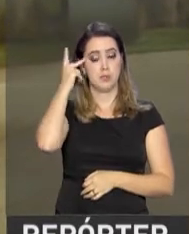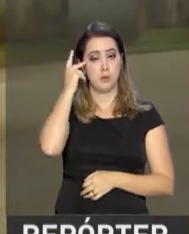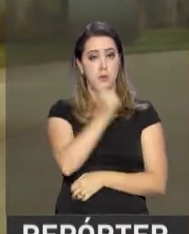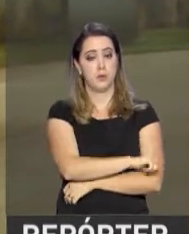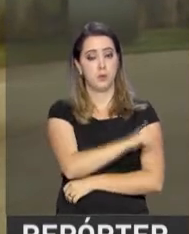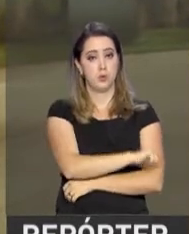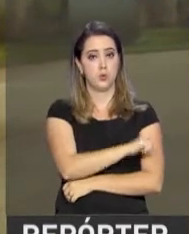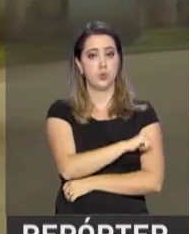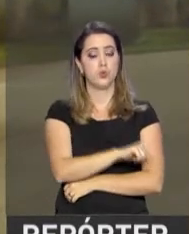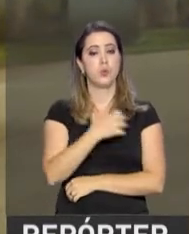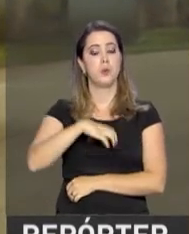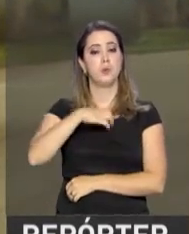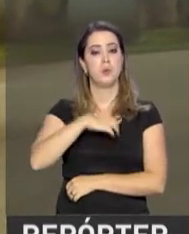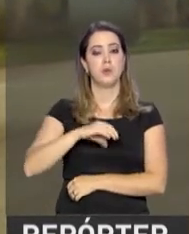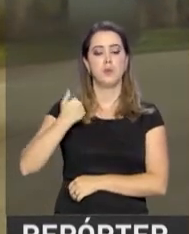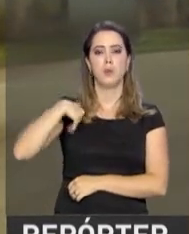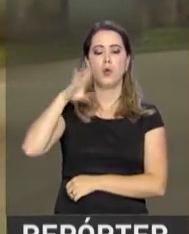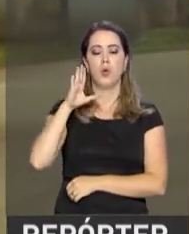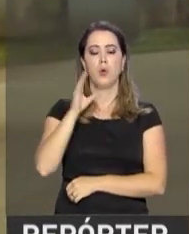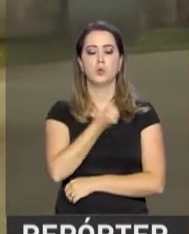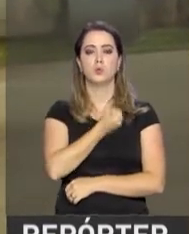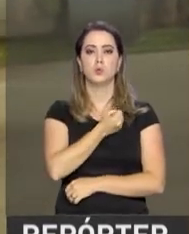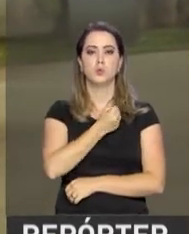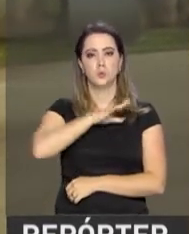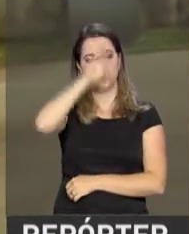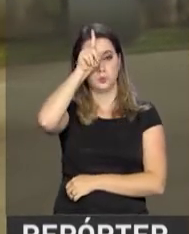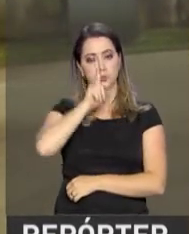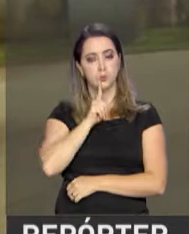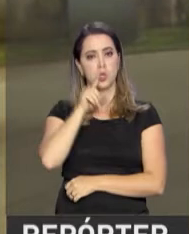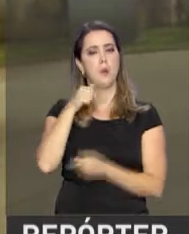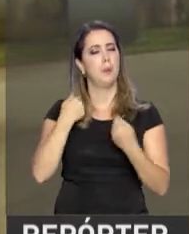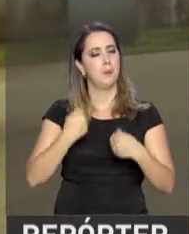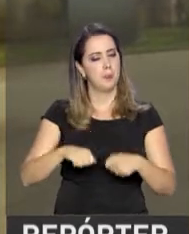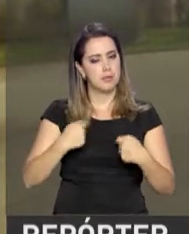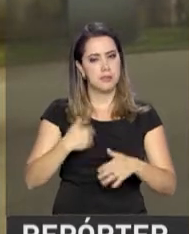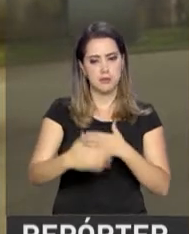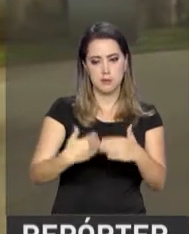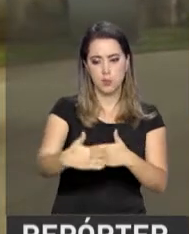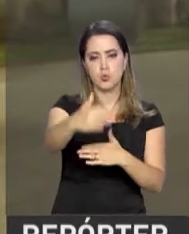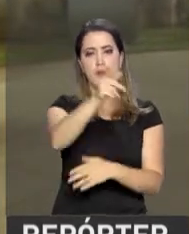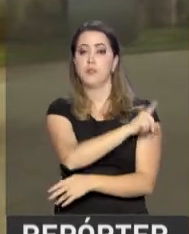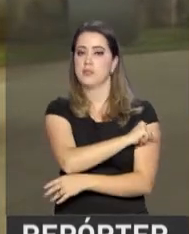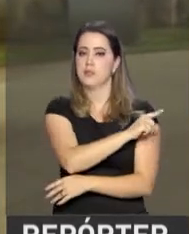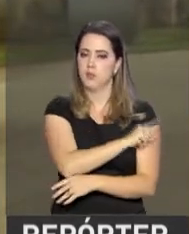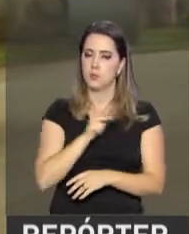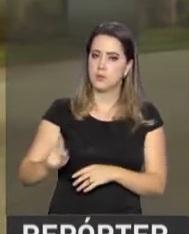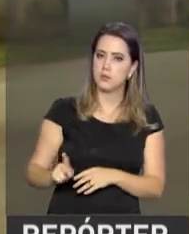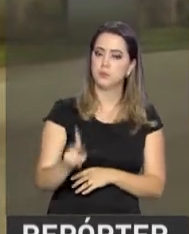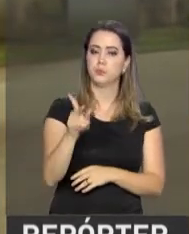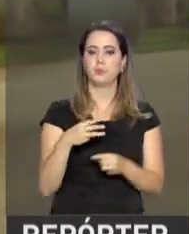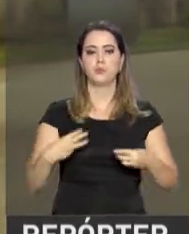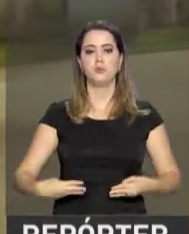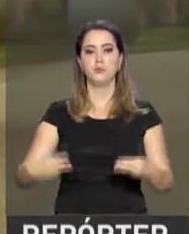e bahia estados com maior número de casos de febre amarela vão continuar com a campanha de vacinação eo ministério